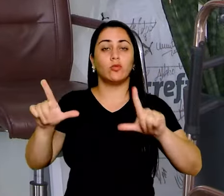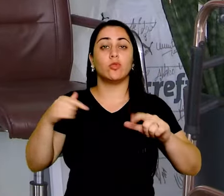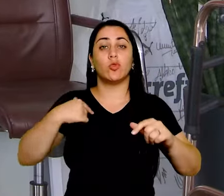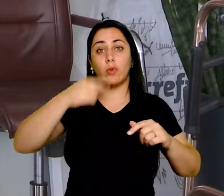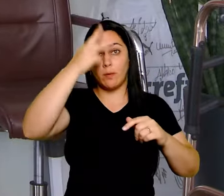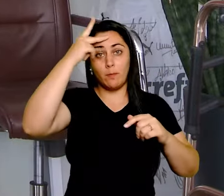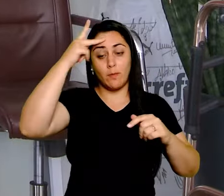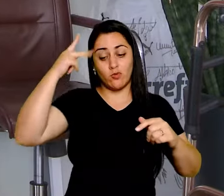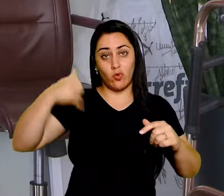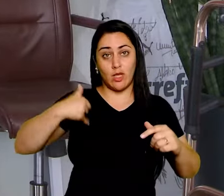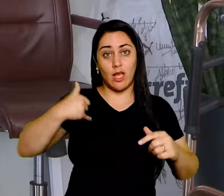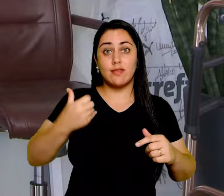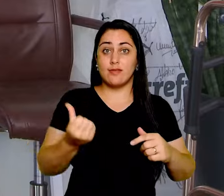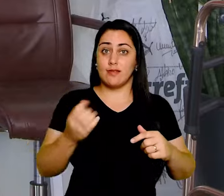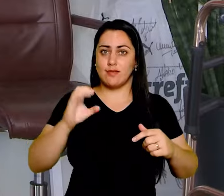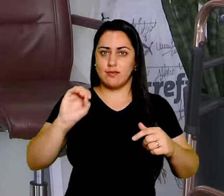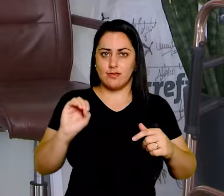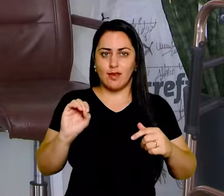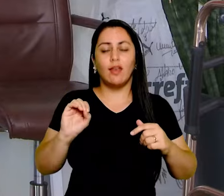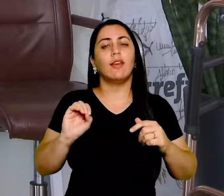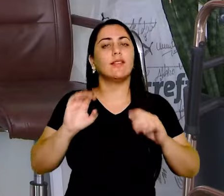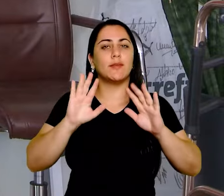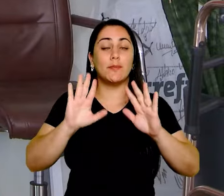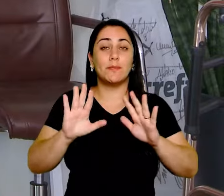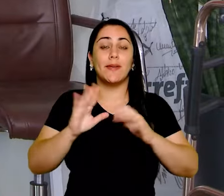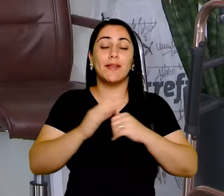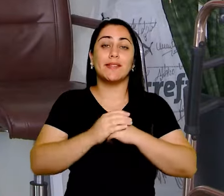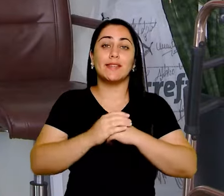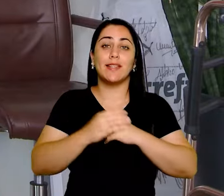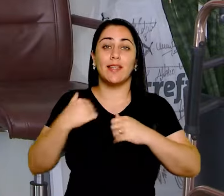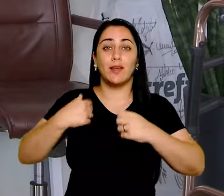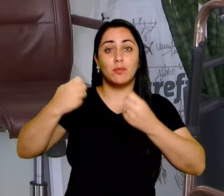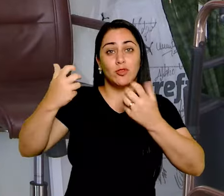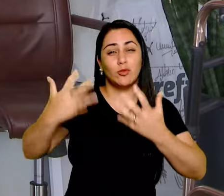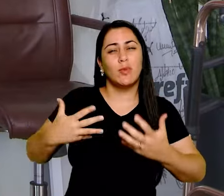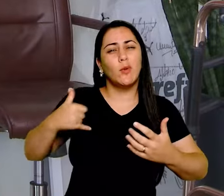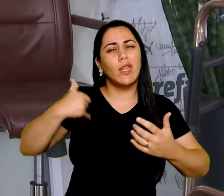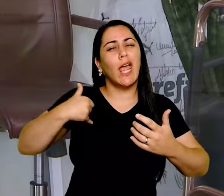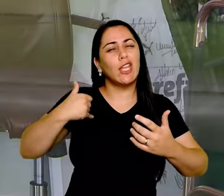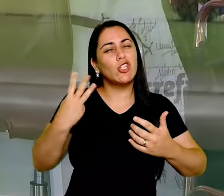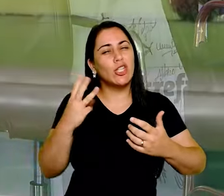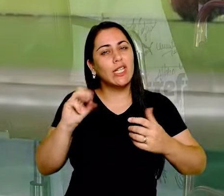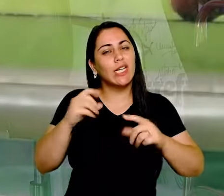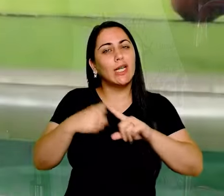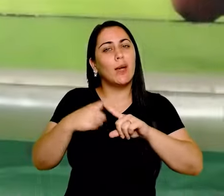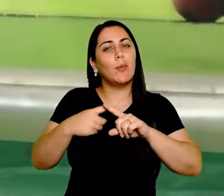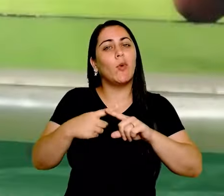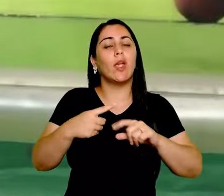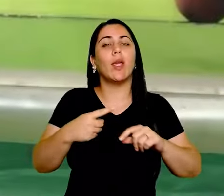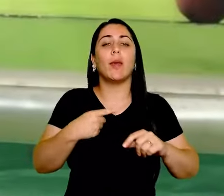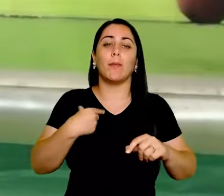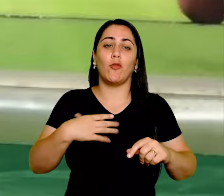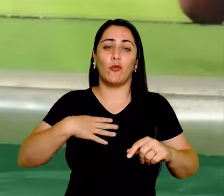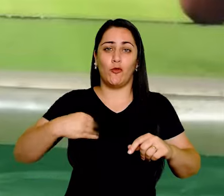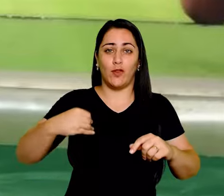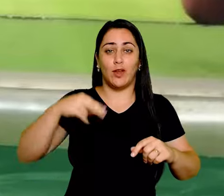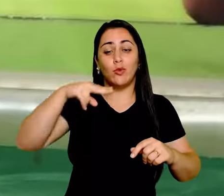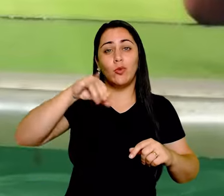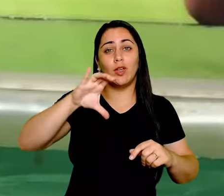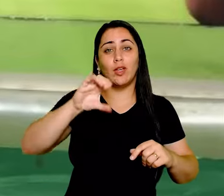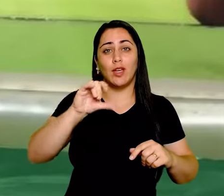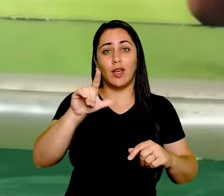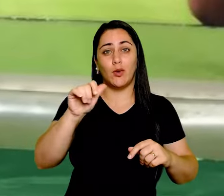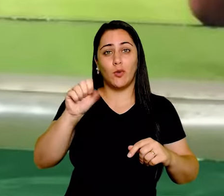Sou uma pessoa de 60 anos, embora eu me descrevo como 30, porque é assim que o meu filho Nicolas, que é cego, me